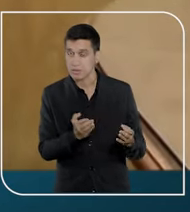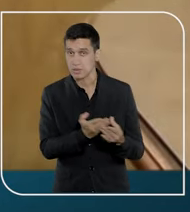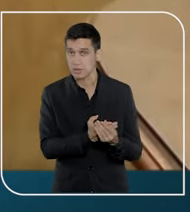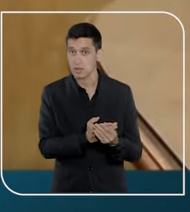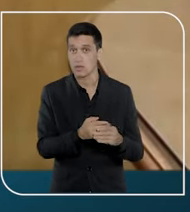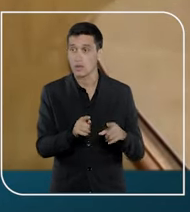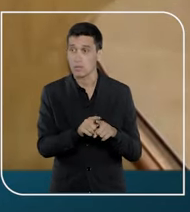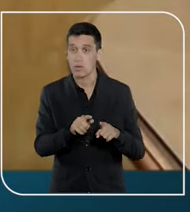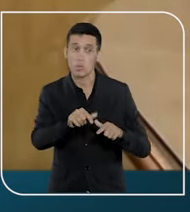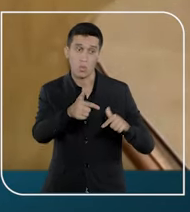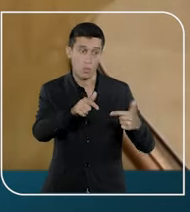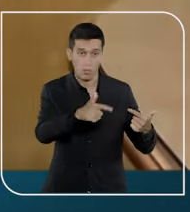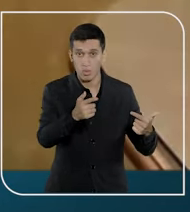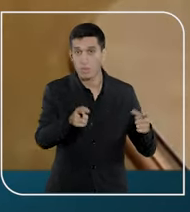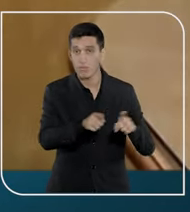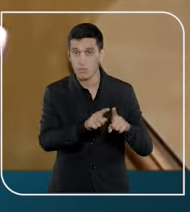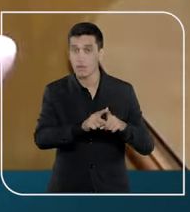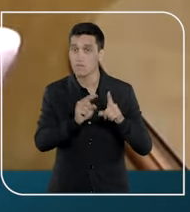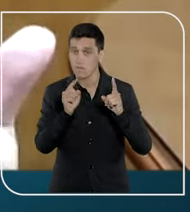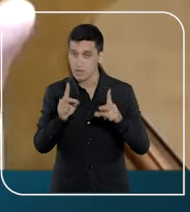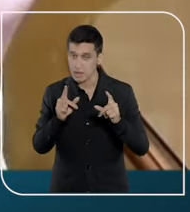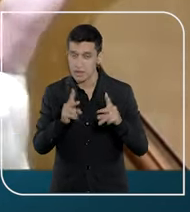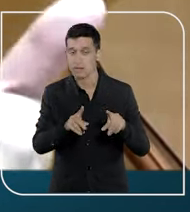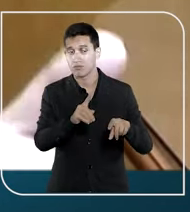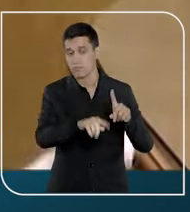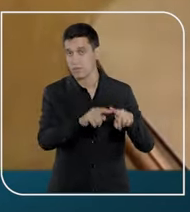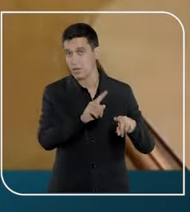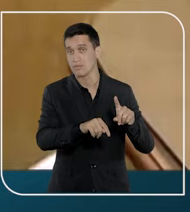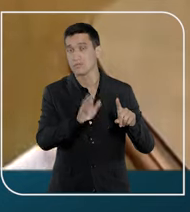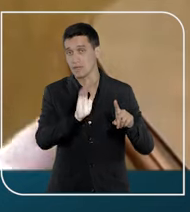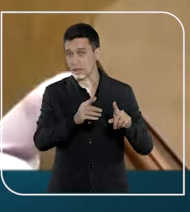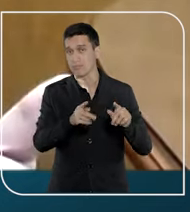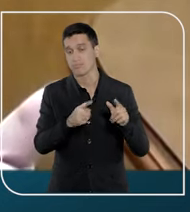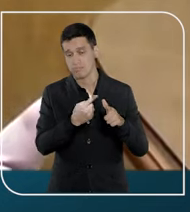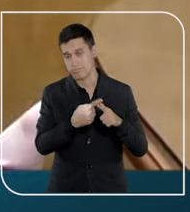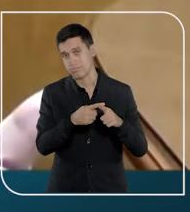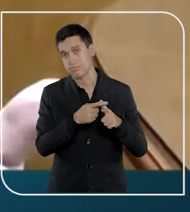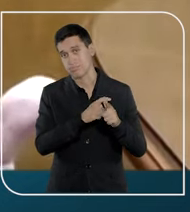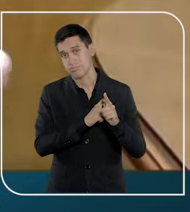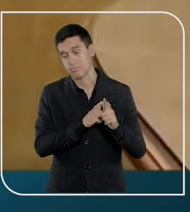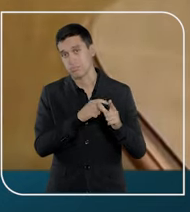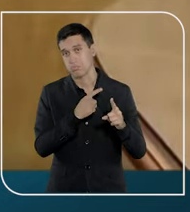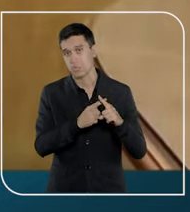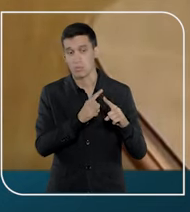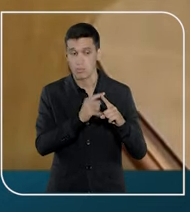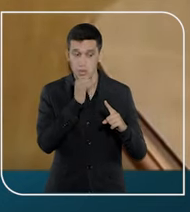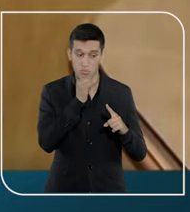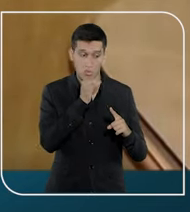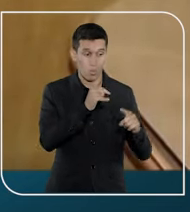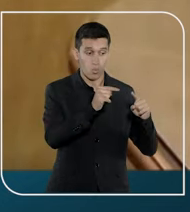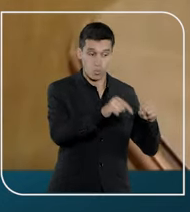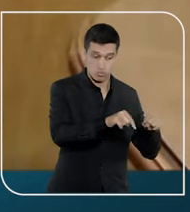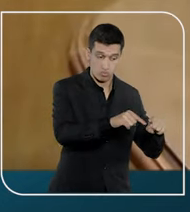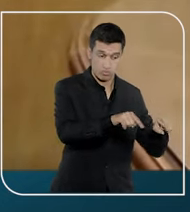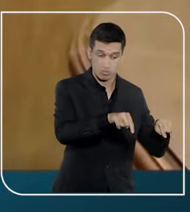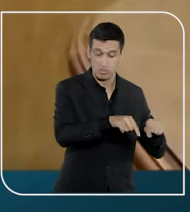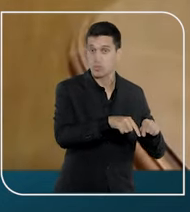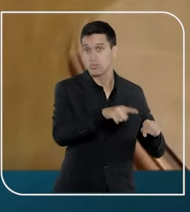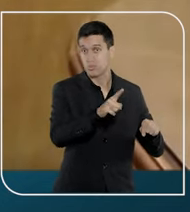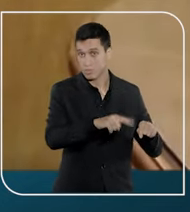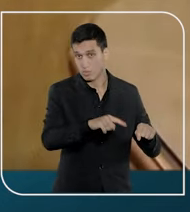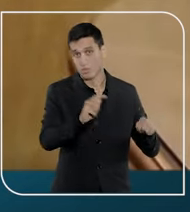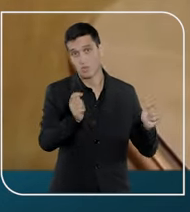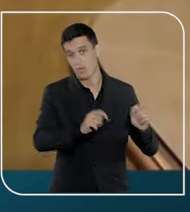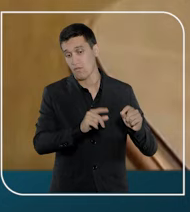bem, tá? Porque o mesmo bem pode sofrer várias penhoras. Eventuais credores